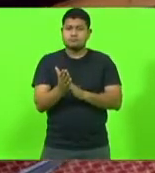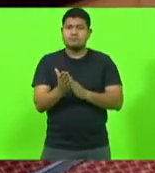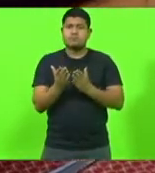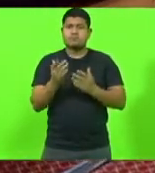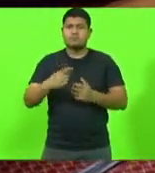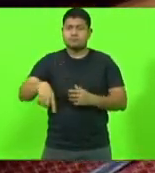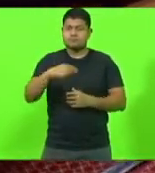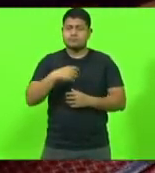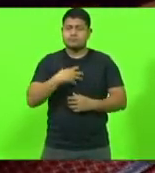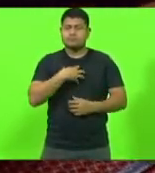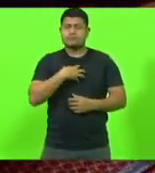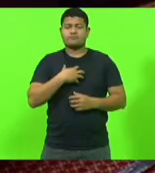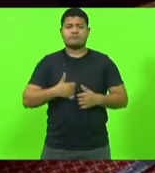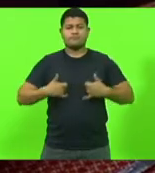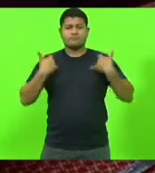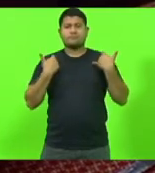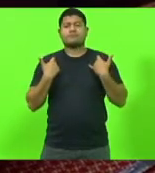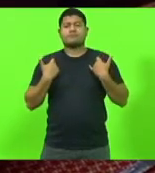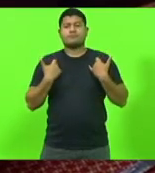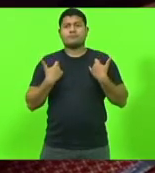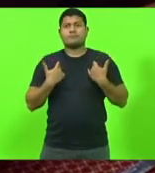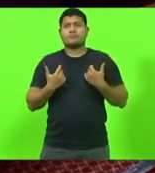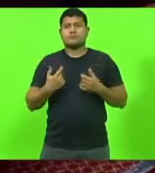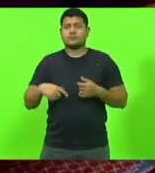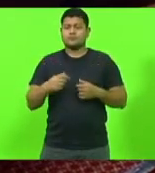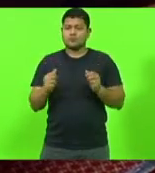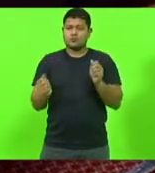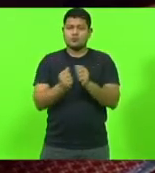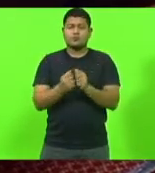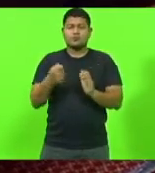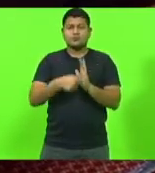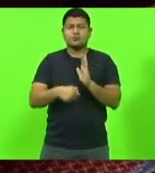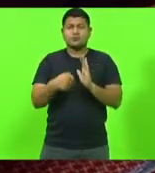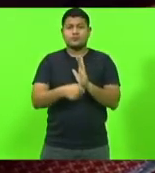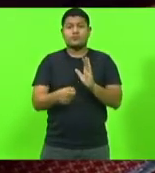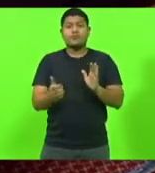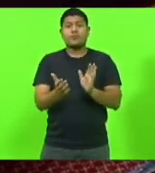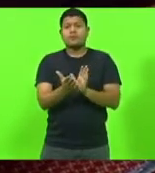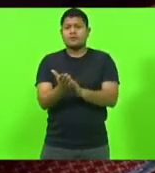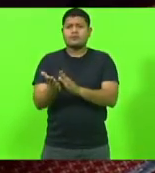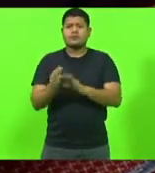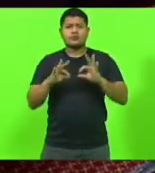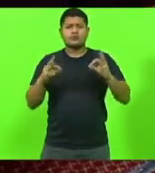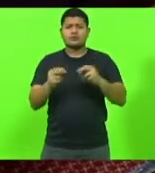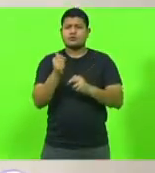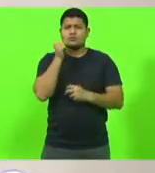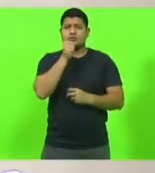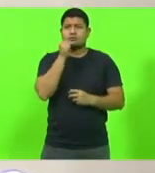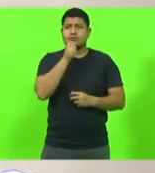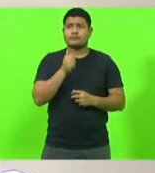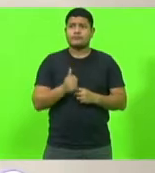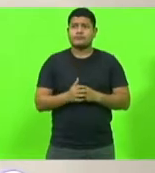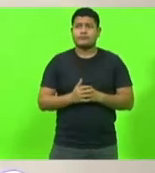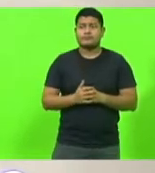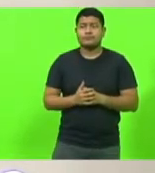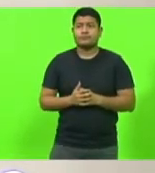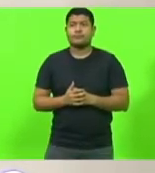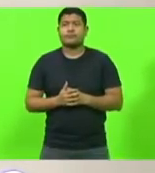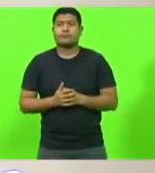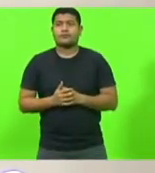muito orgulhosa de estarmos juntos nessa batalha. Parabéns. Parabéns para todas as mulheres. Obrigada. Pois não,